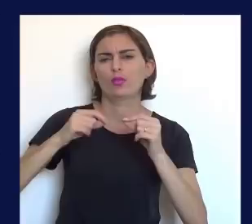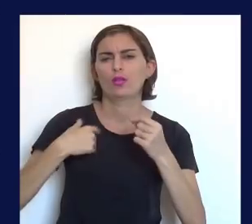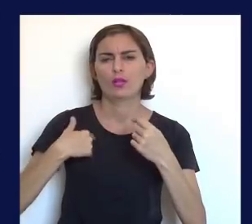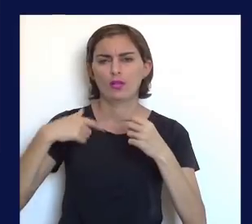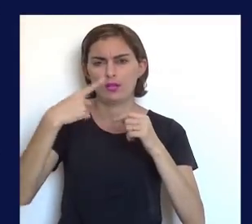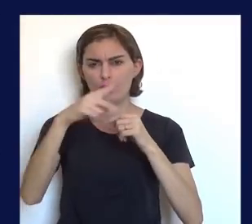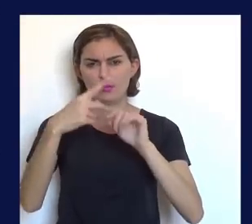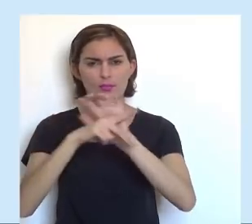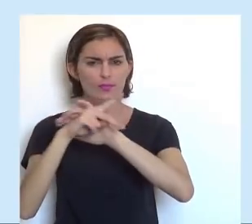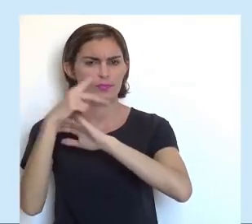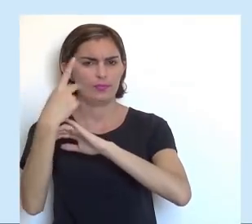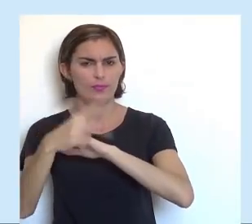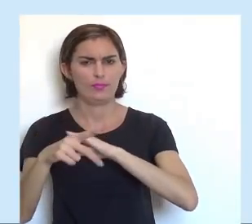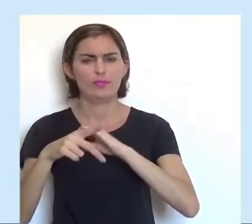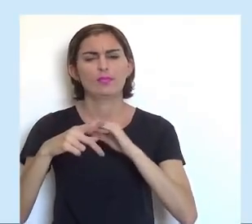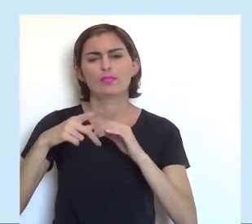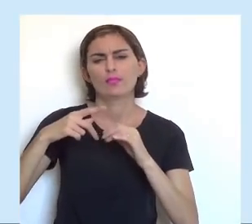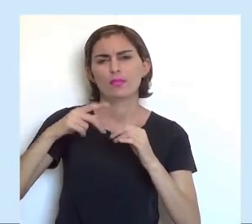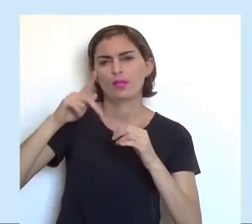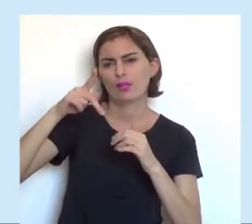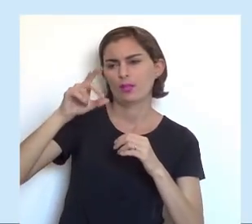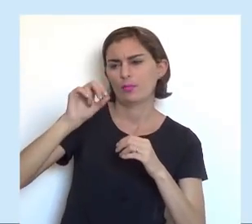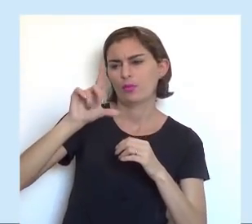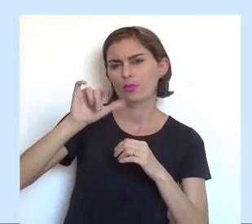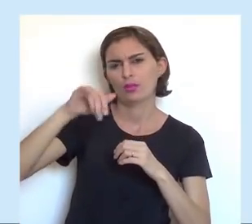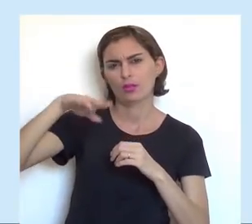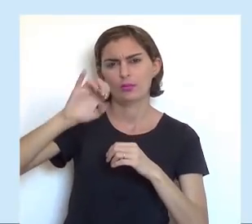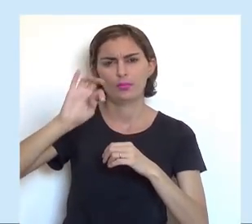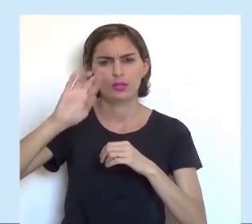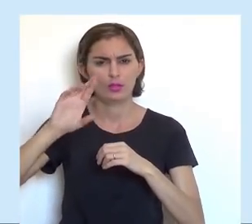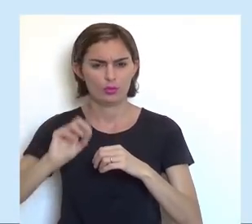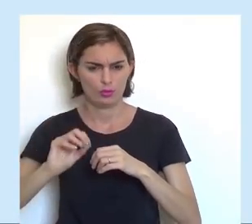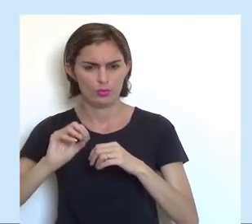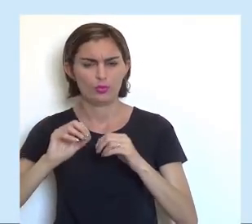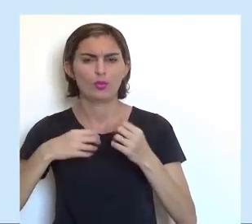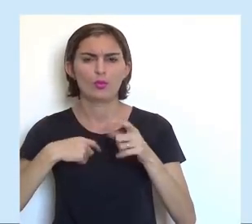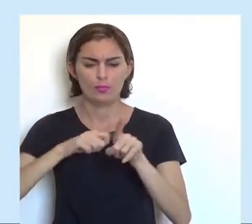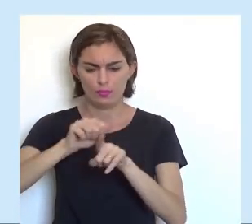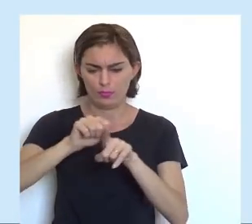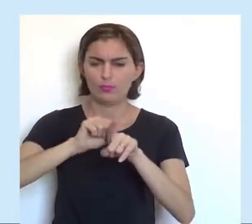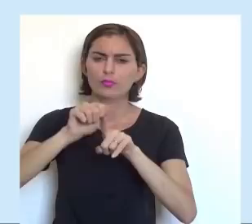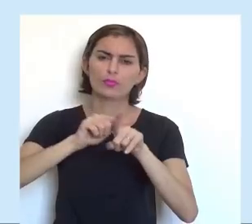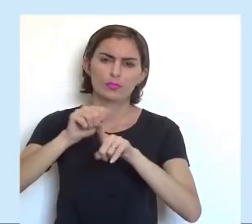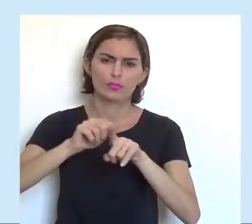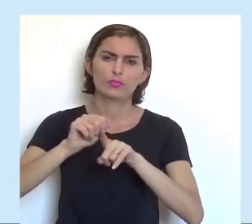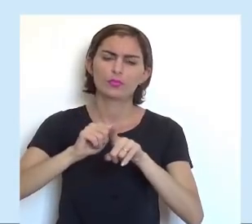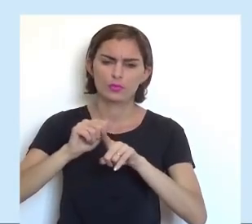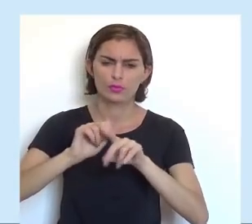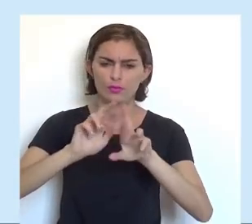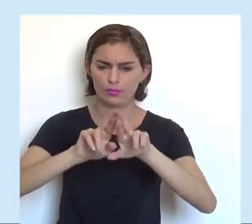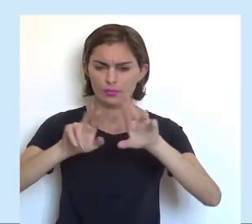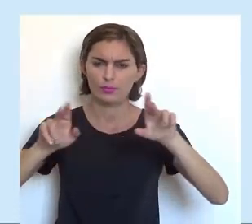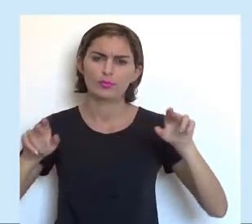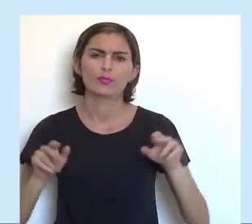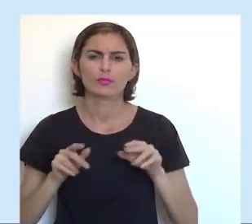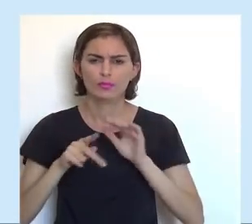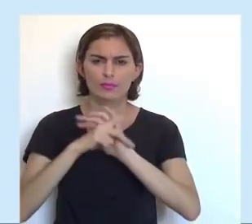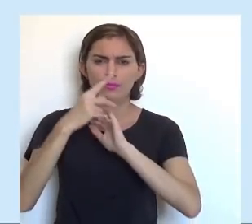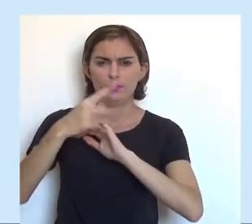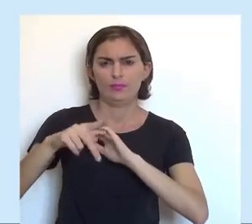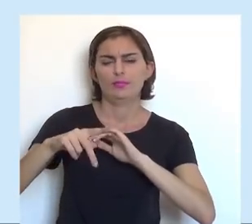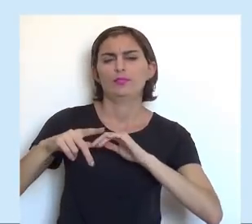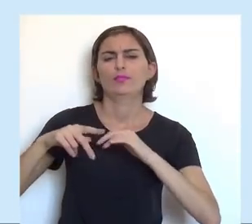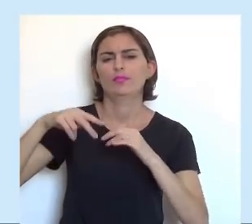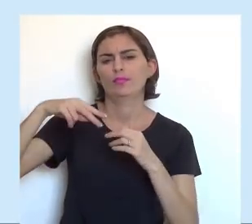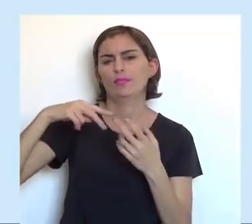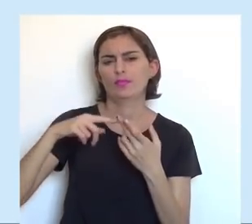ou seja, é essa parte que se repete do polímero. O polímero da borracha sintética é constituída por várias partes